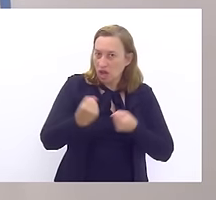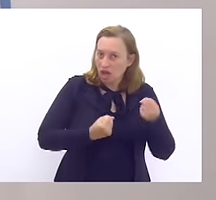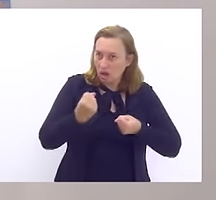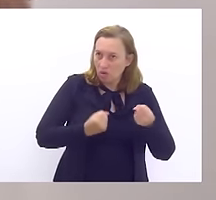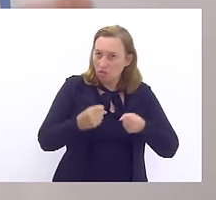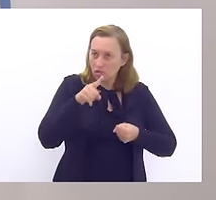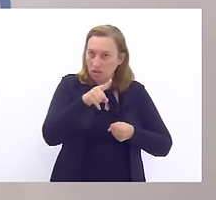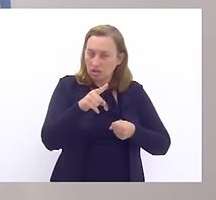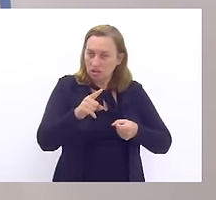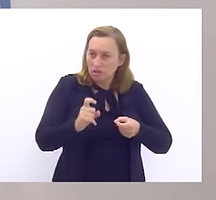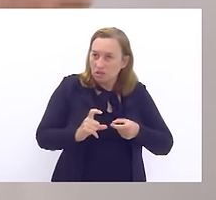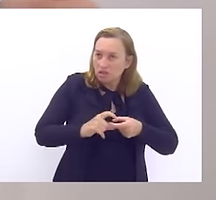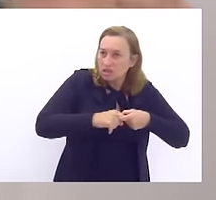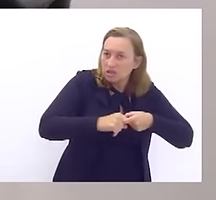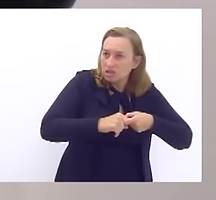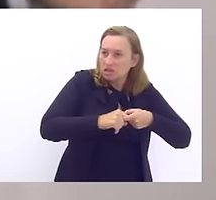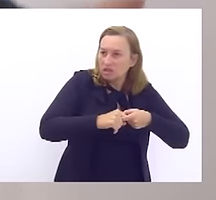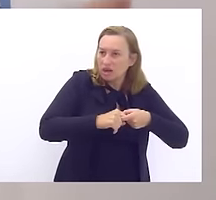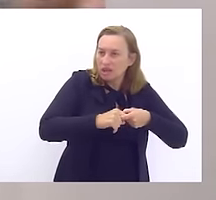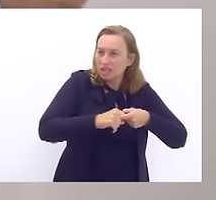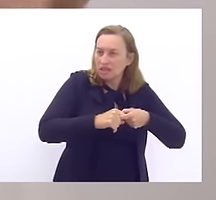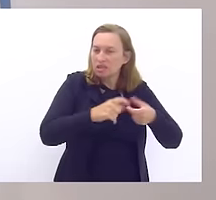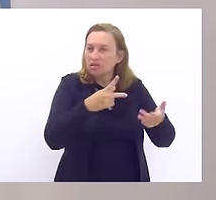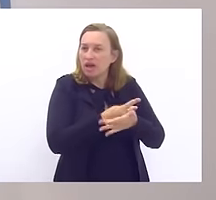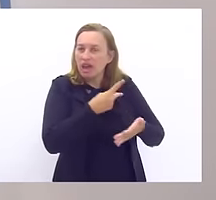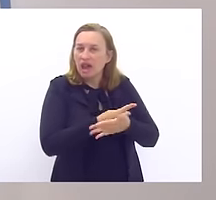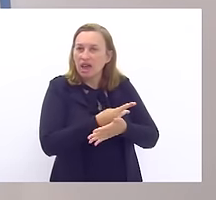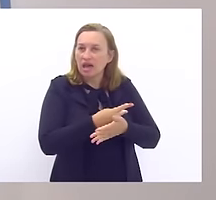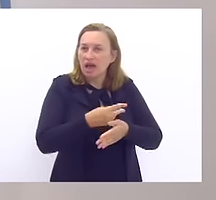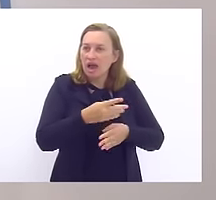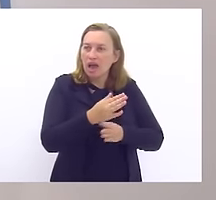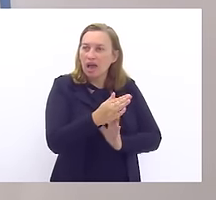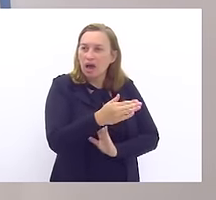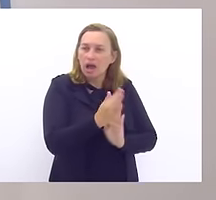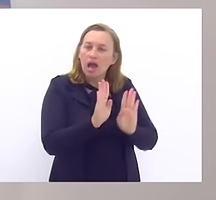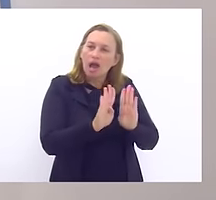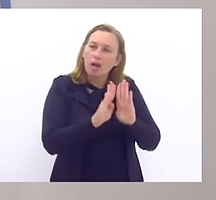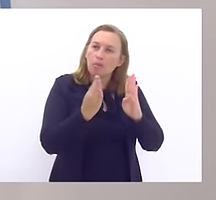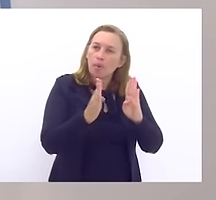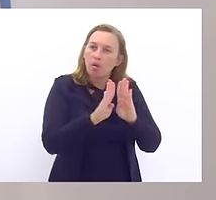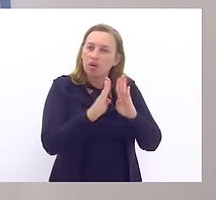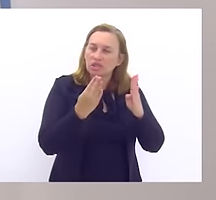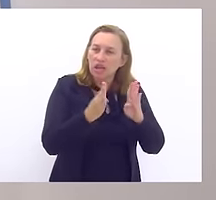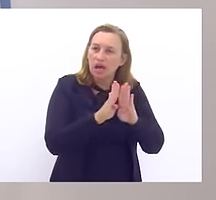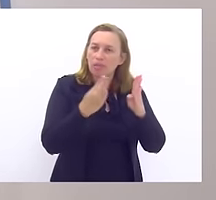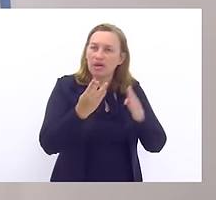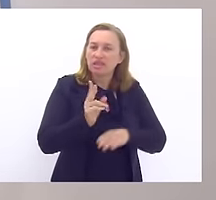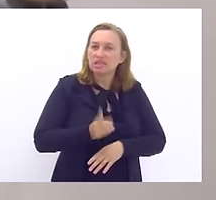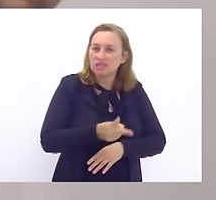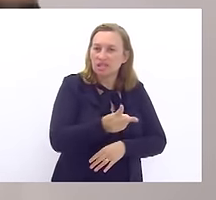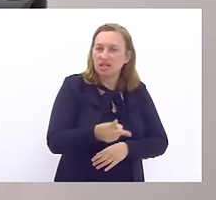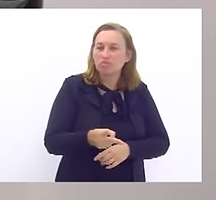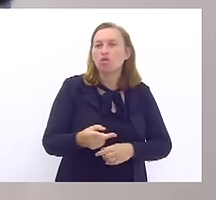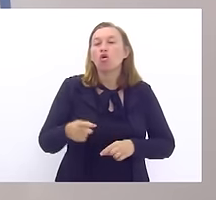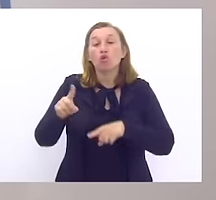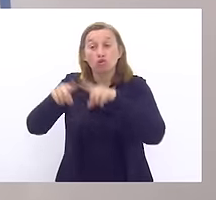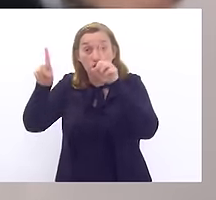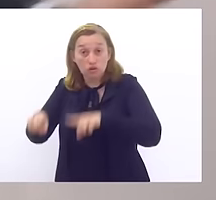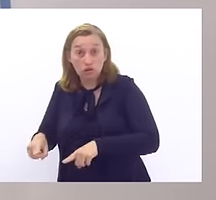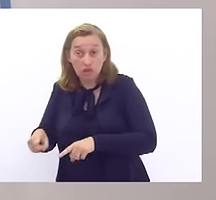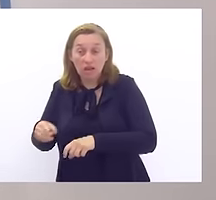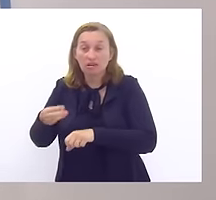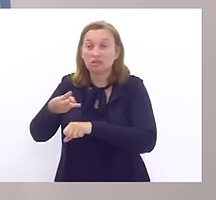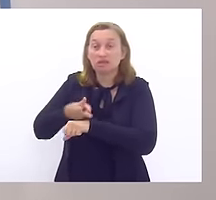lacres são mal colocados porque a porta sempre fica aberta depois os funcionários terceirizados às vezes